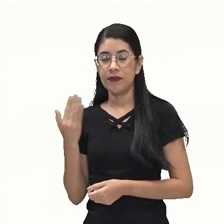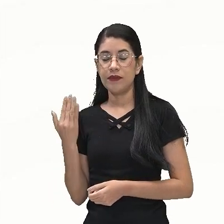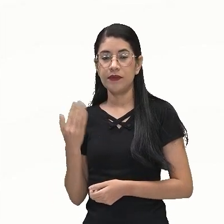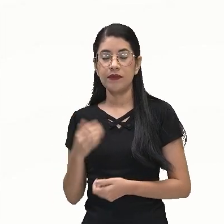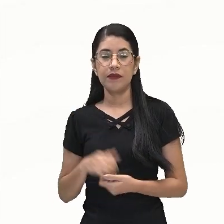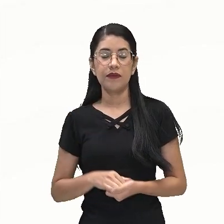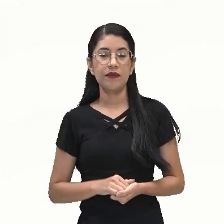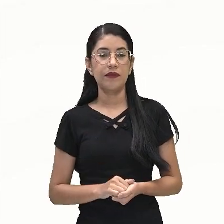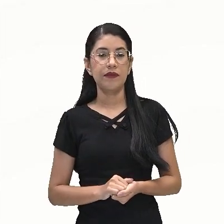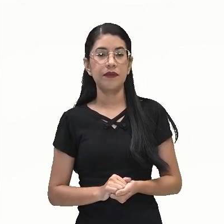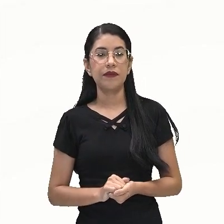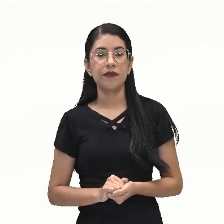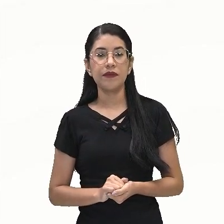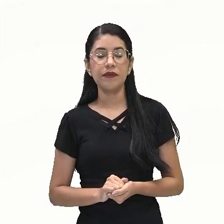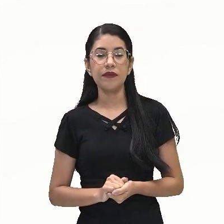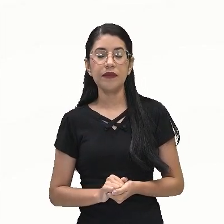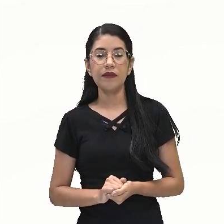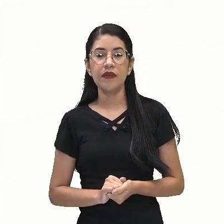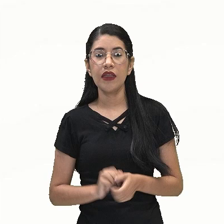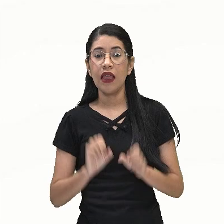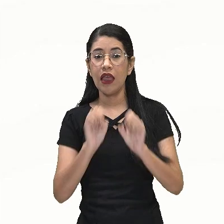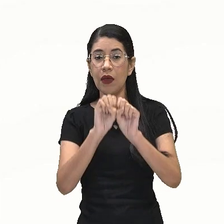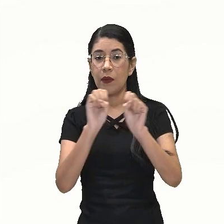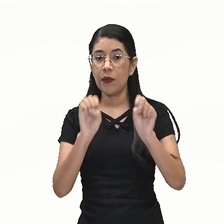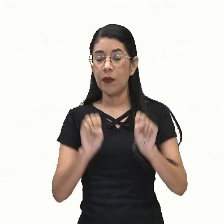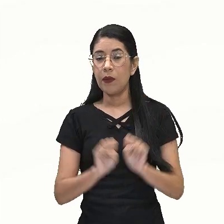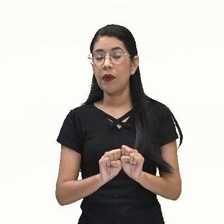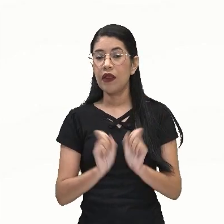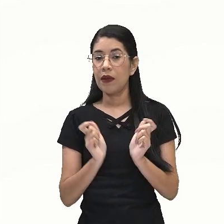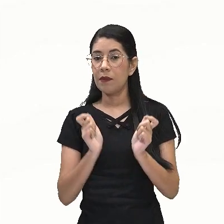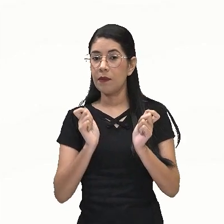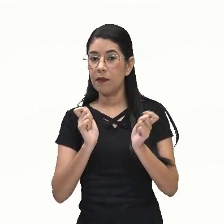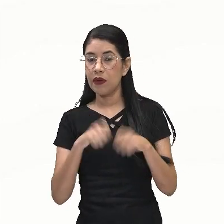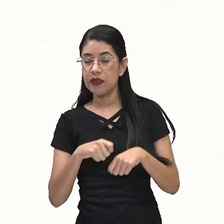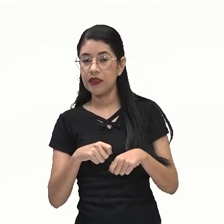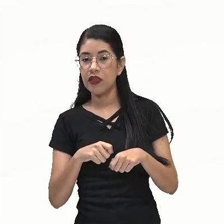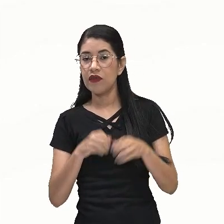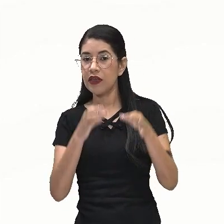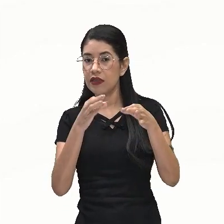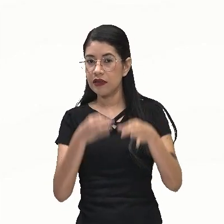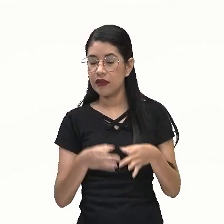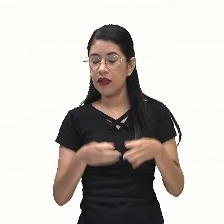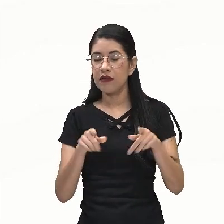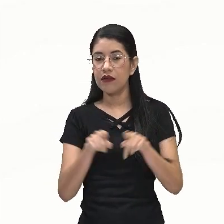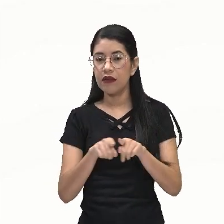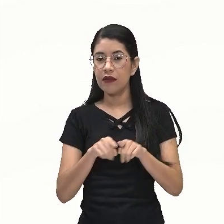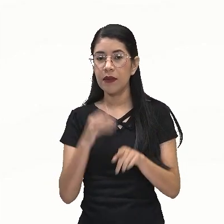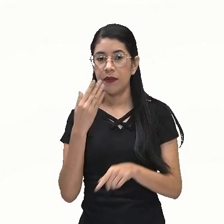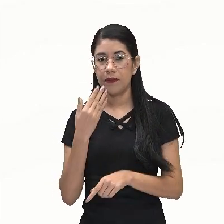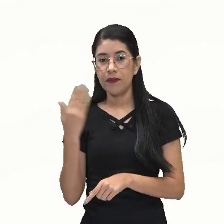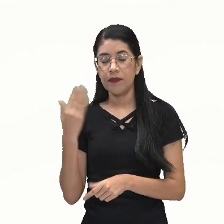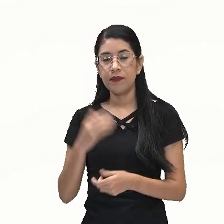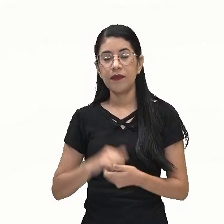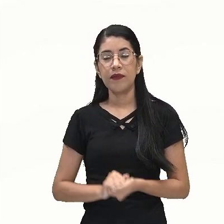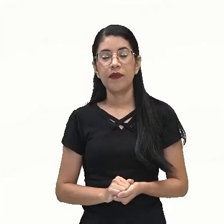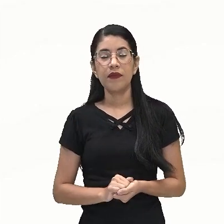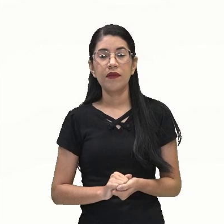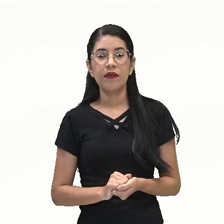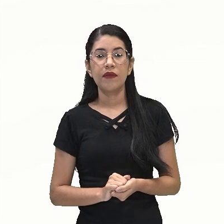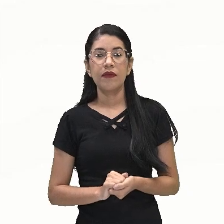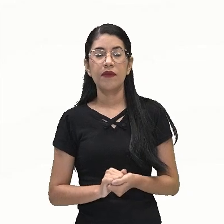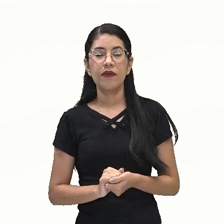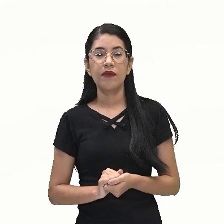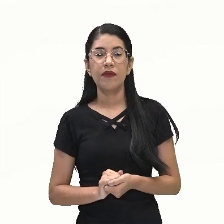meu exemplo de sistema possível e determinado, ó. O número,